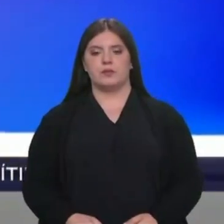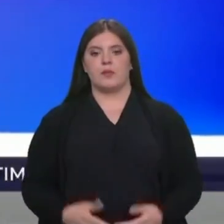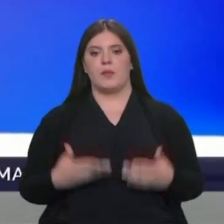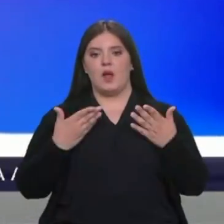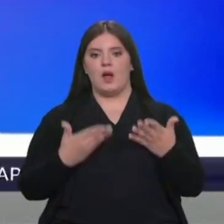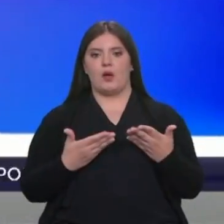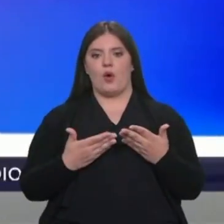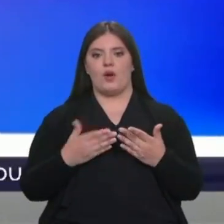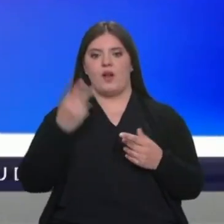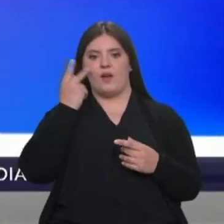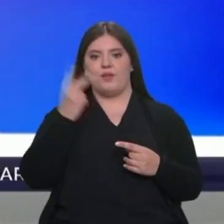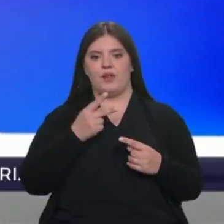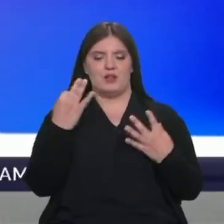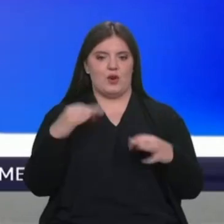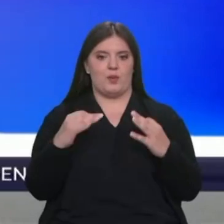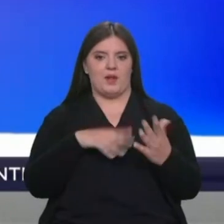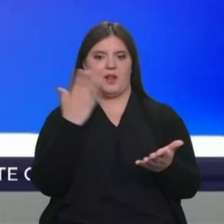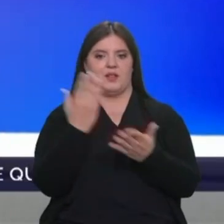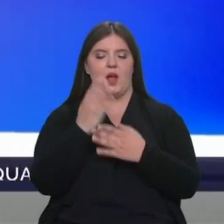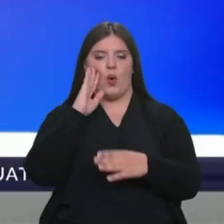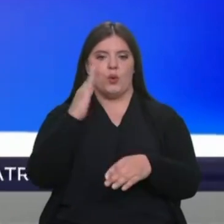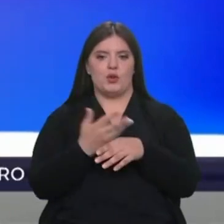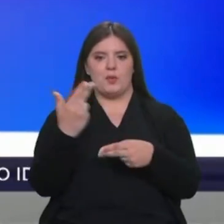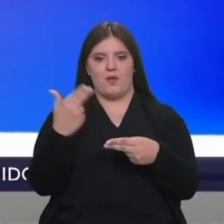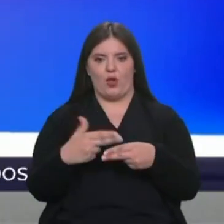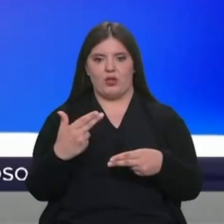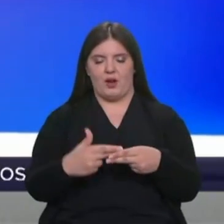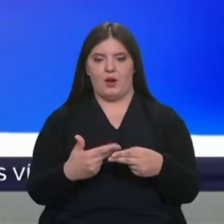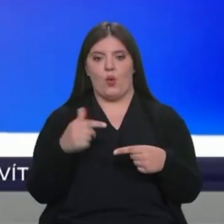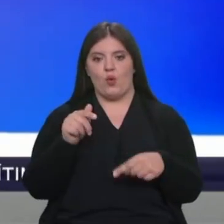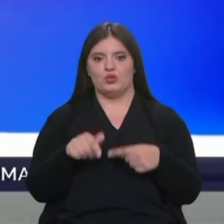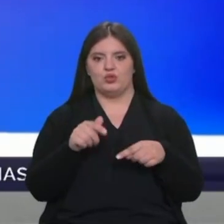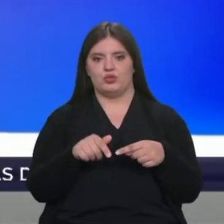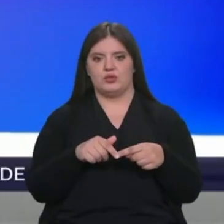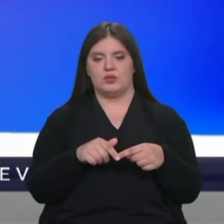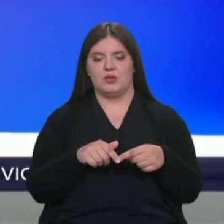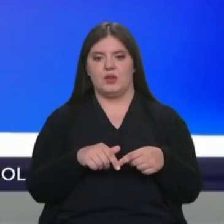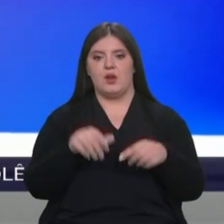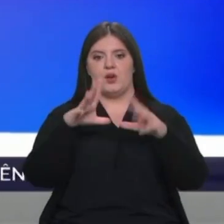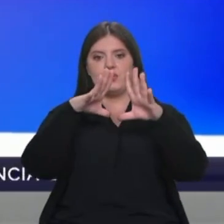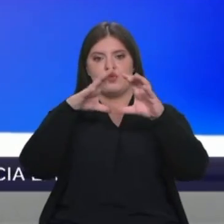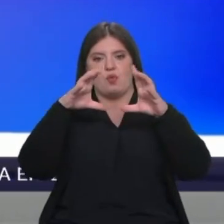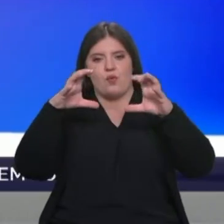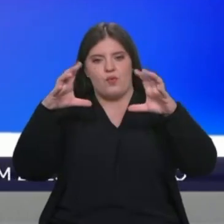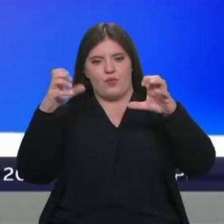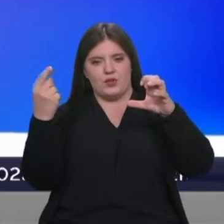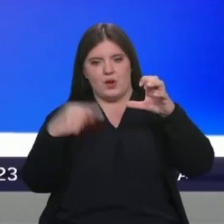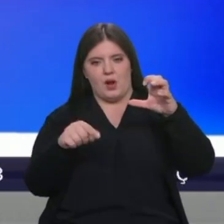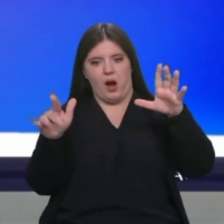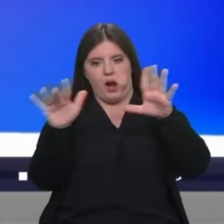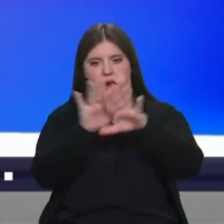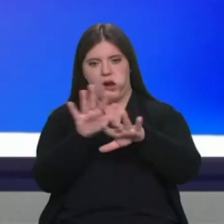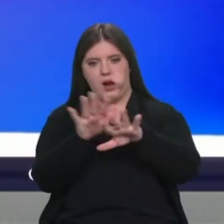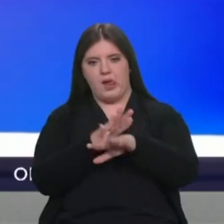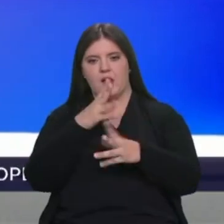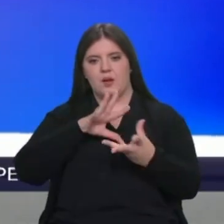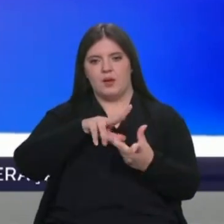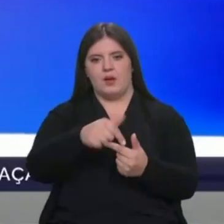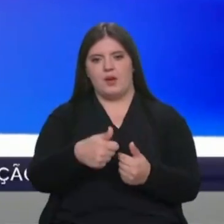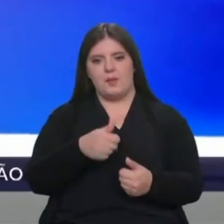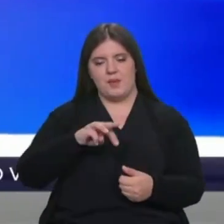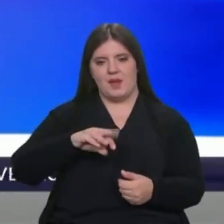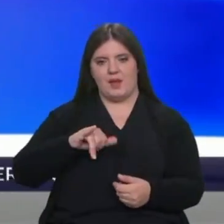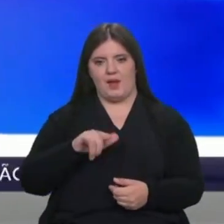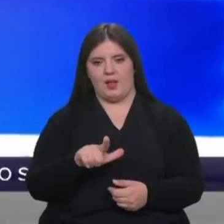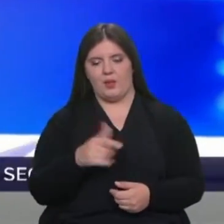E agora, a viagem do costume até à última fronteira. Hoje há nuvens que assombraram a Terra. Miguel Gonçalves,